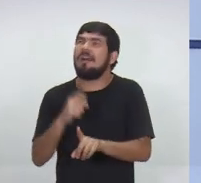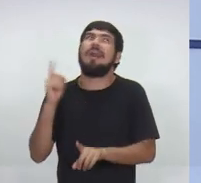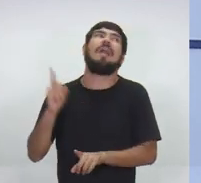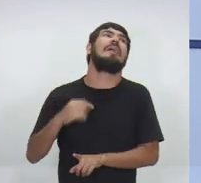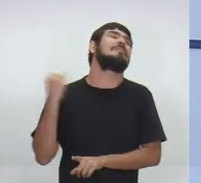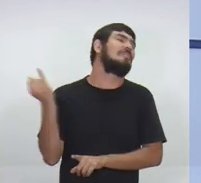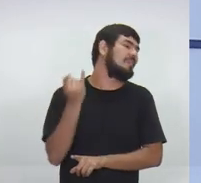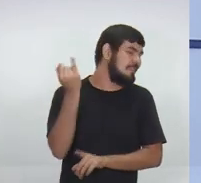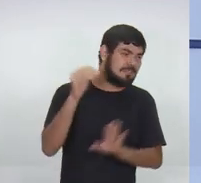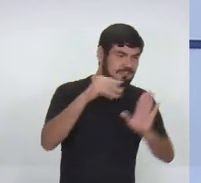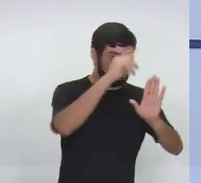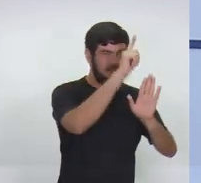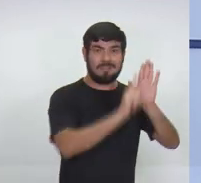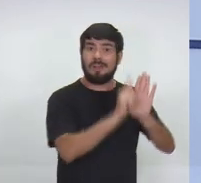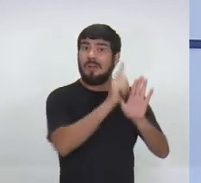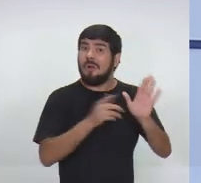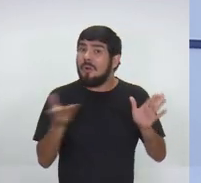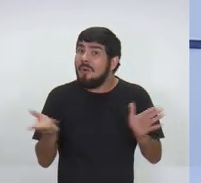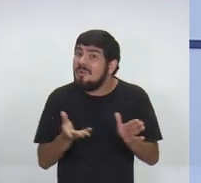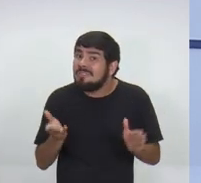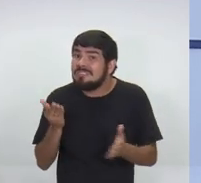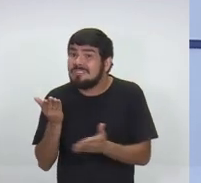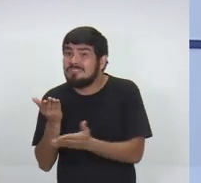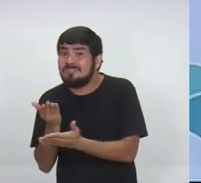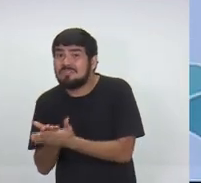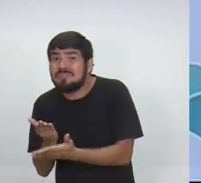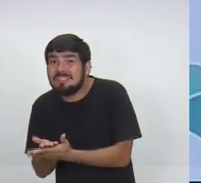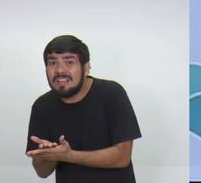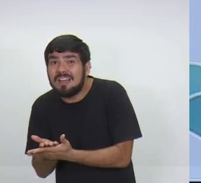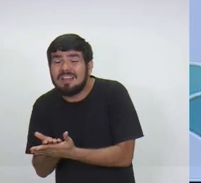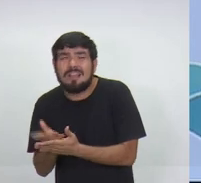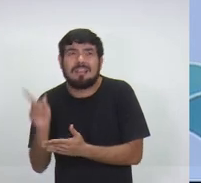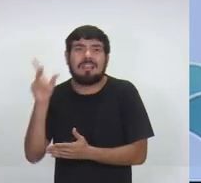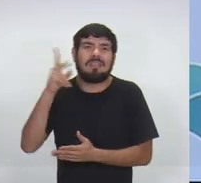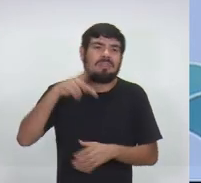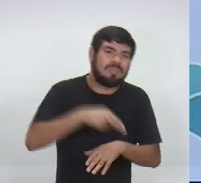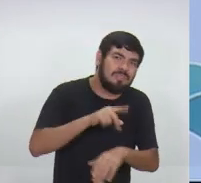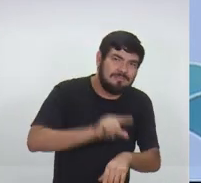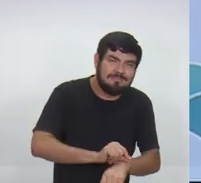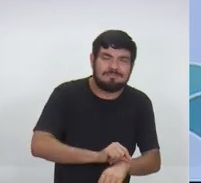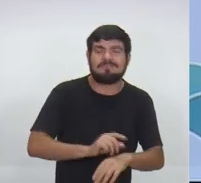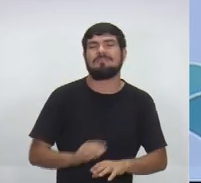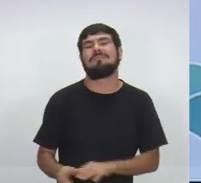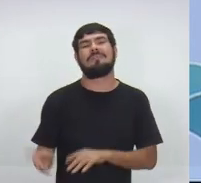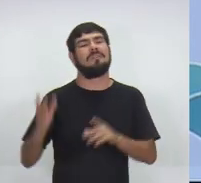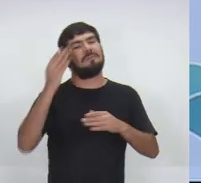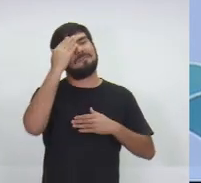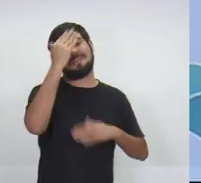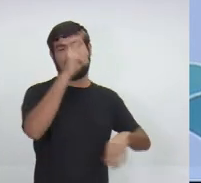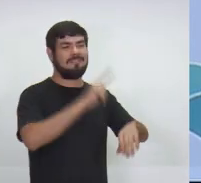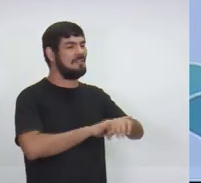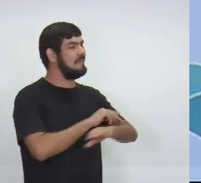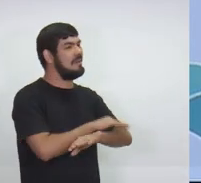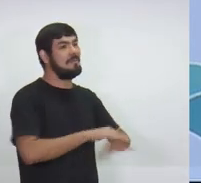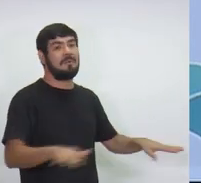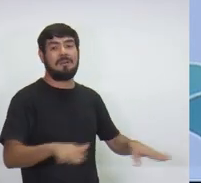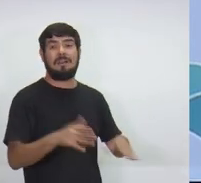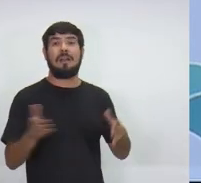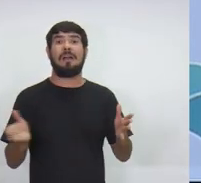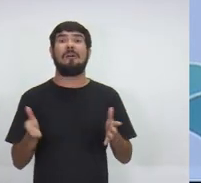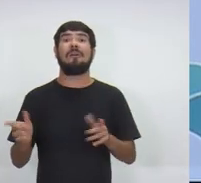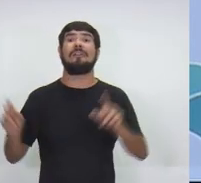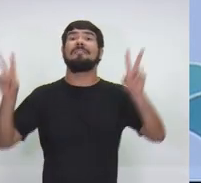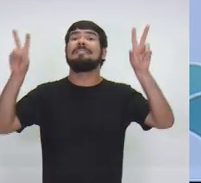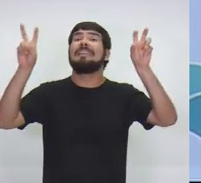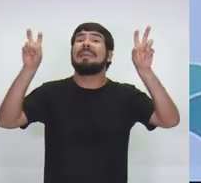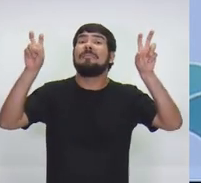hoje estudar para trabalhar no serviço público é o objetivo obrigado candidato tempo acabou infelizmente nós vamos agora para o próximo tema